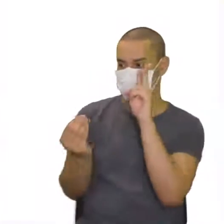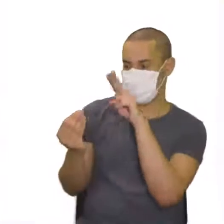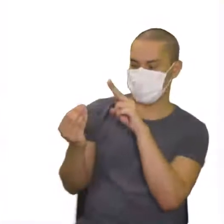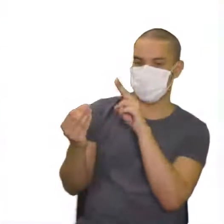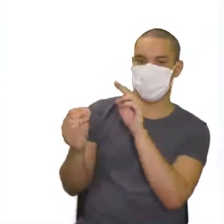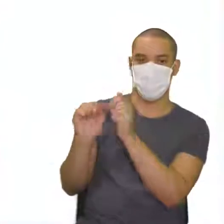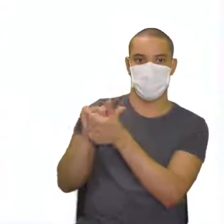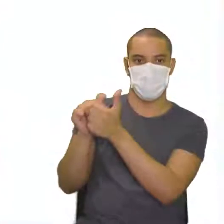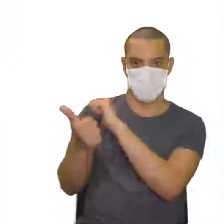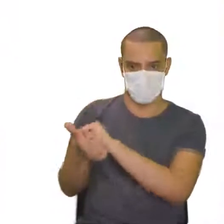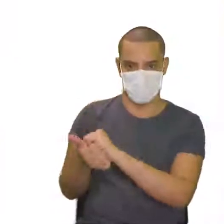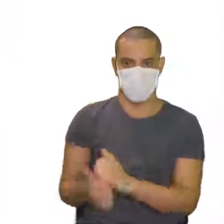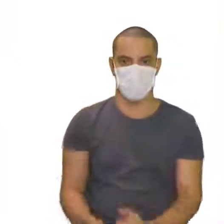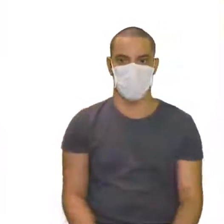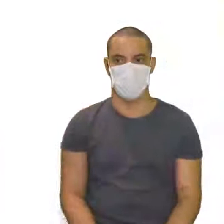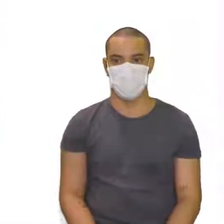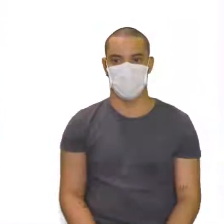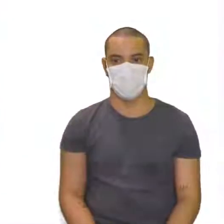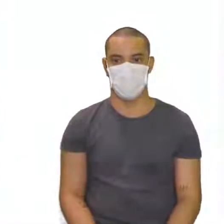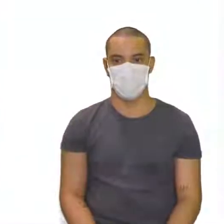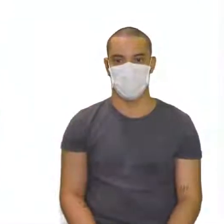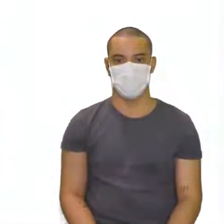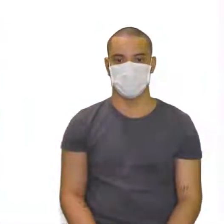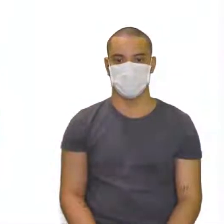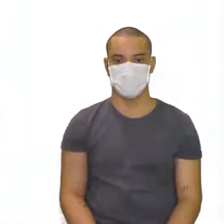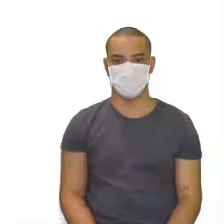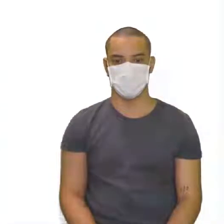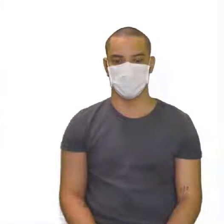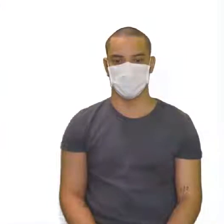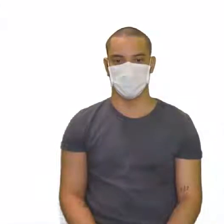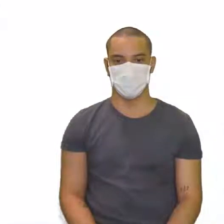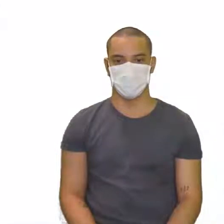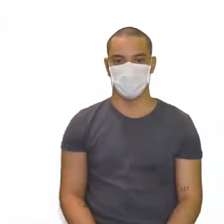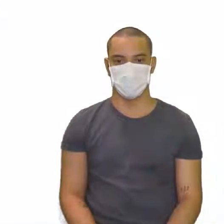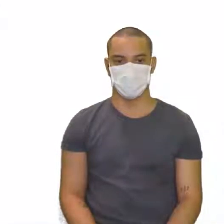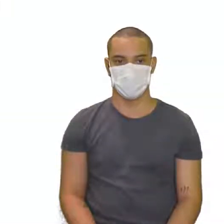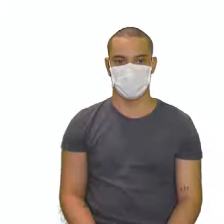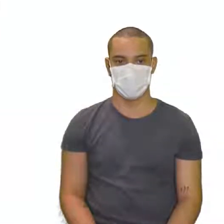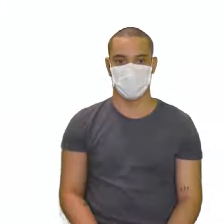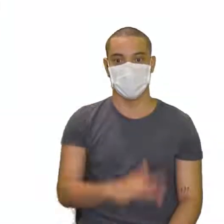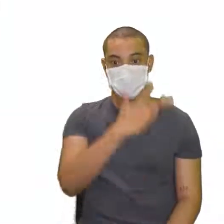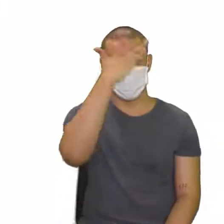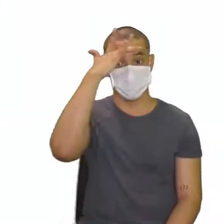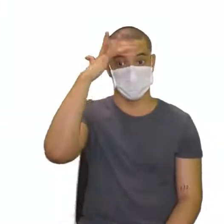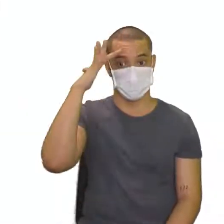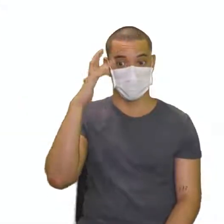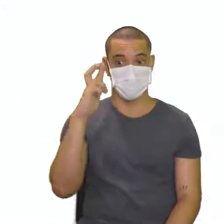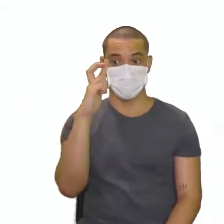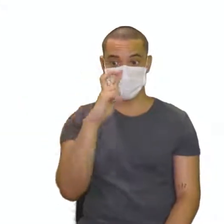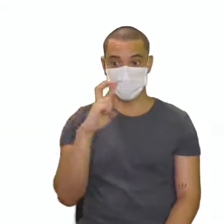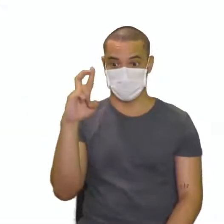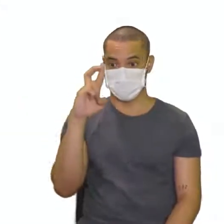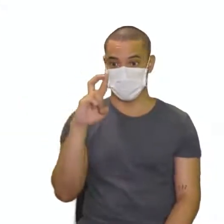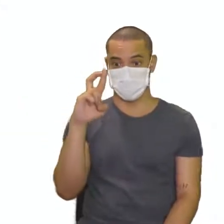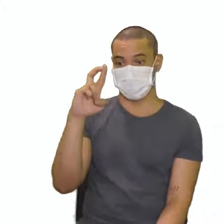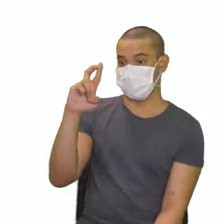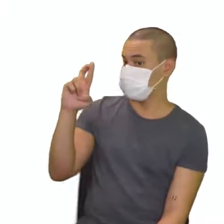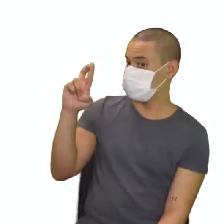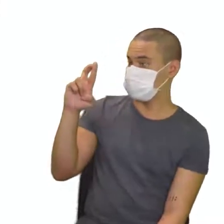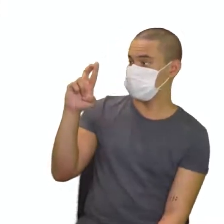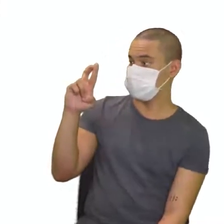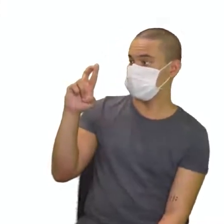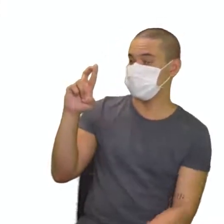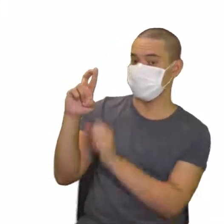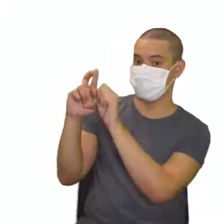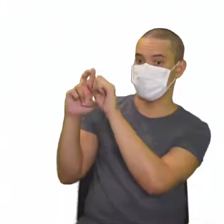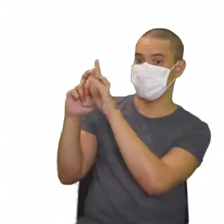aqui, né? Então, aqui saindo, como vocês podem ver, olha aqui o observador vendo esse campo aí, olha só, saindo,